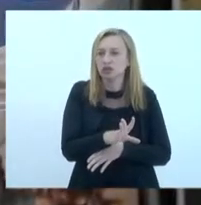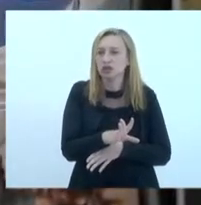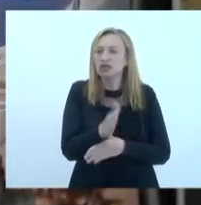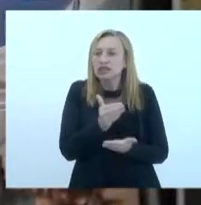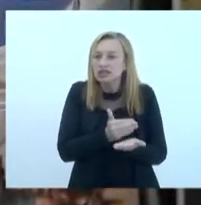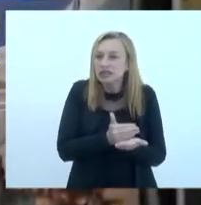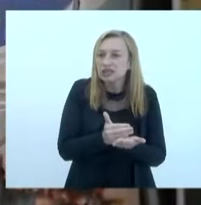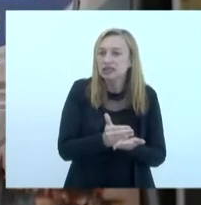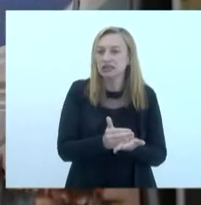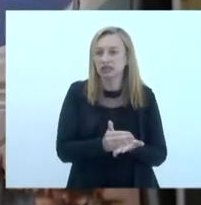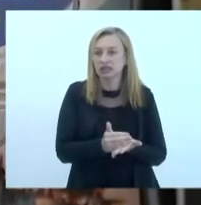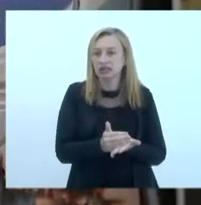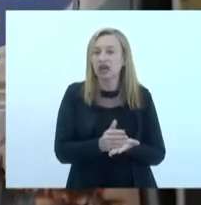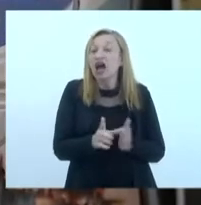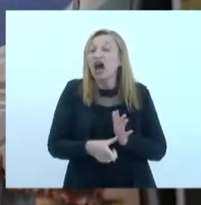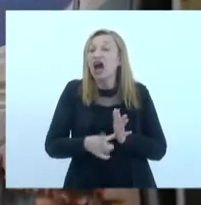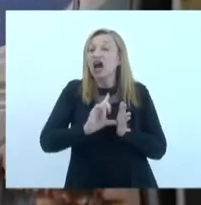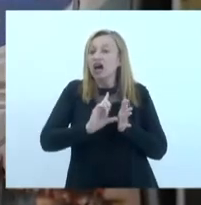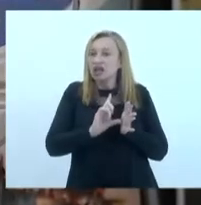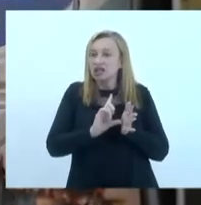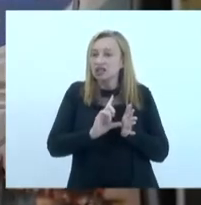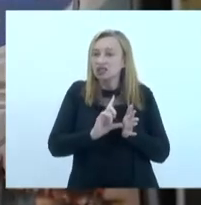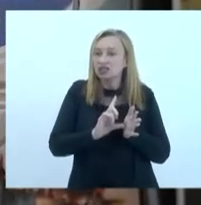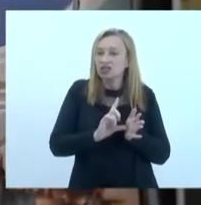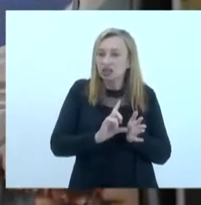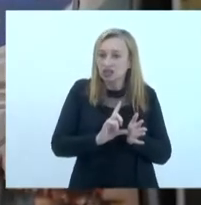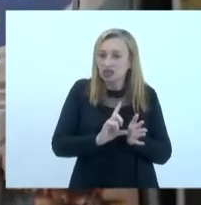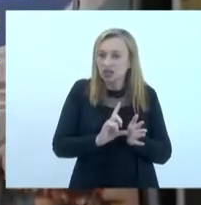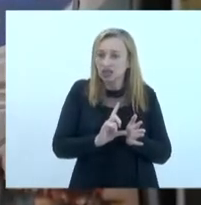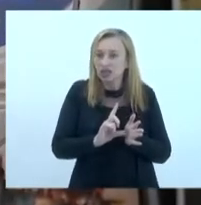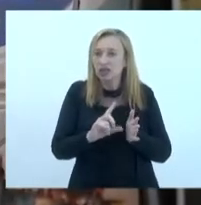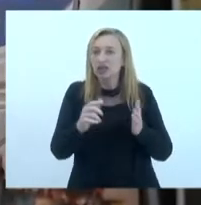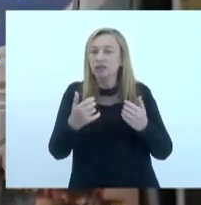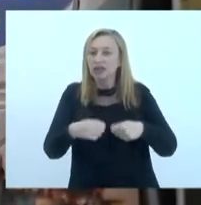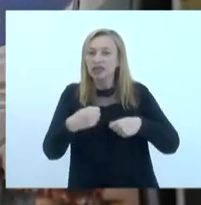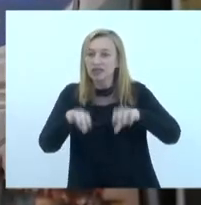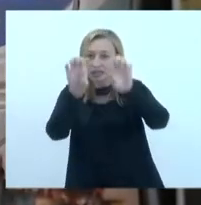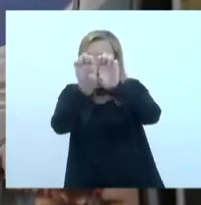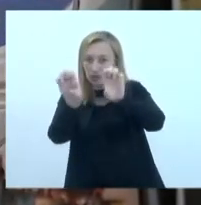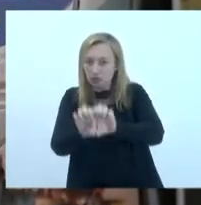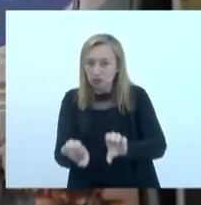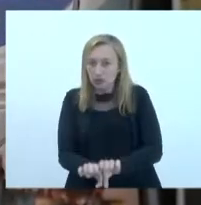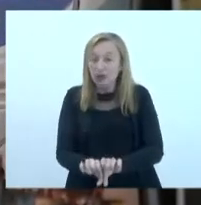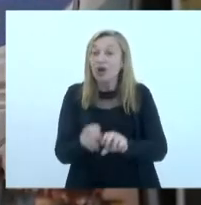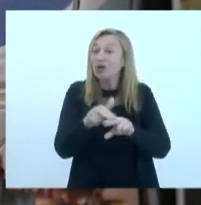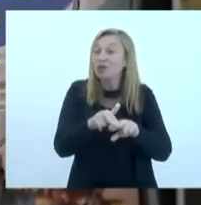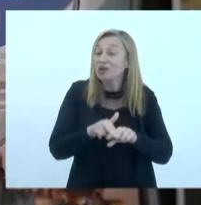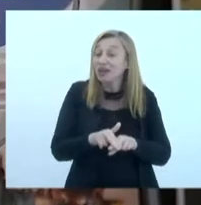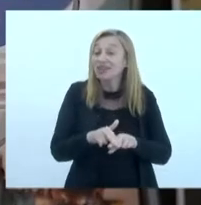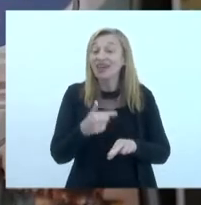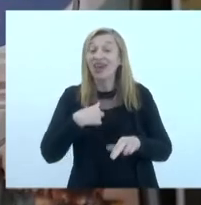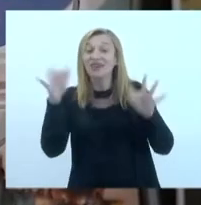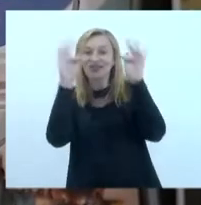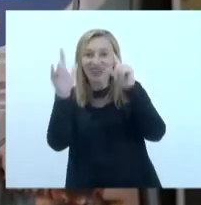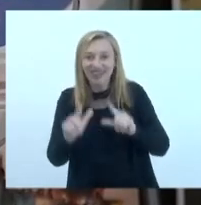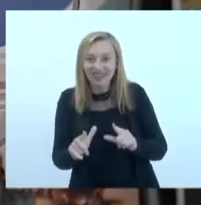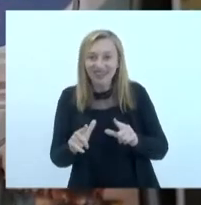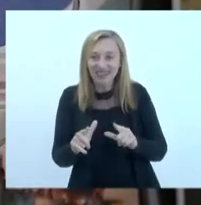turismo. Antes da gente promover o nosso território, a gente precisa estruturar. E é por isso que eu fiquei muito feliz